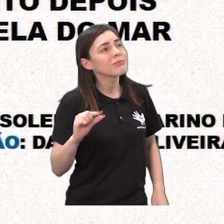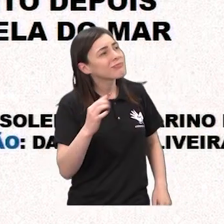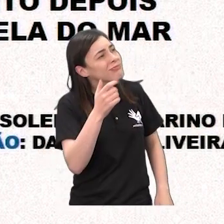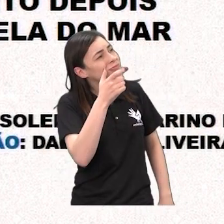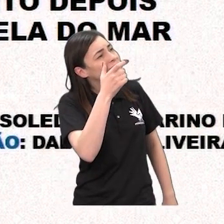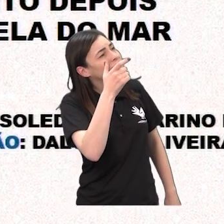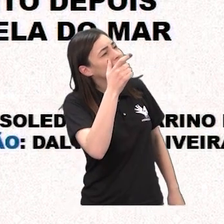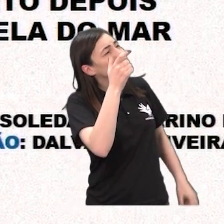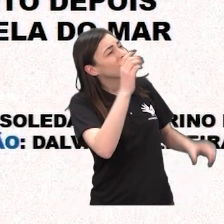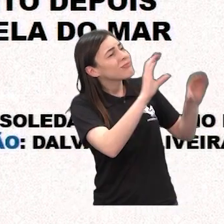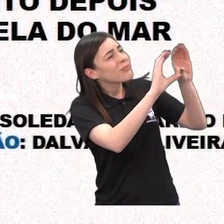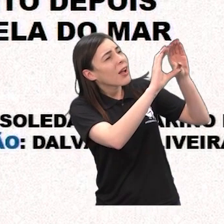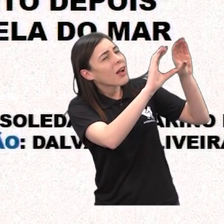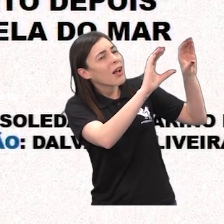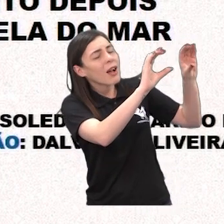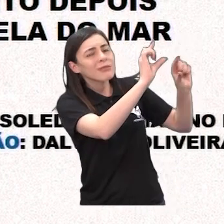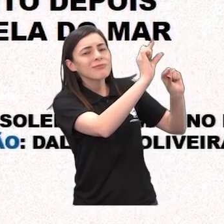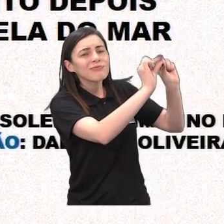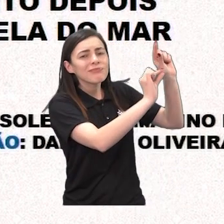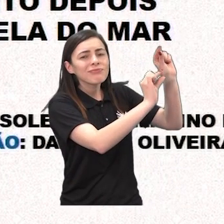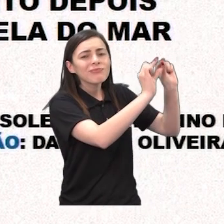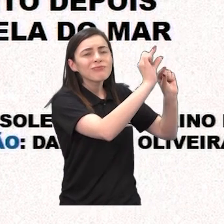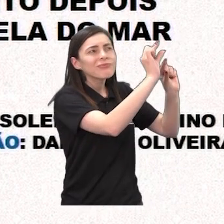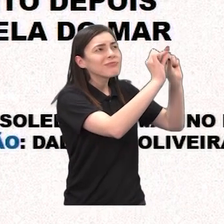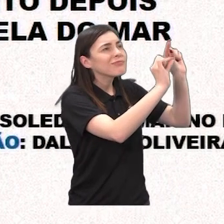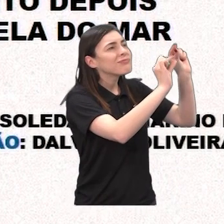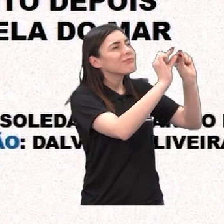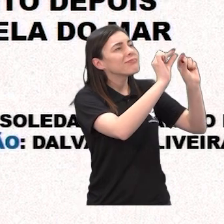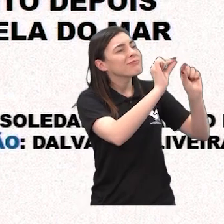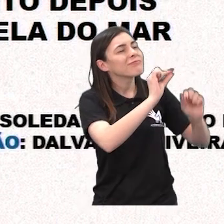olhando o céu, viu uma estrela,